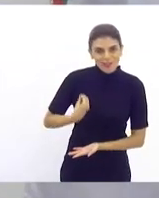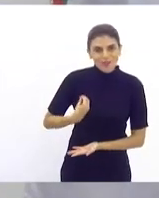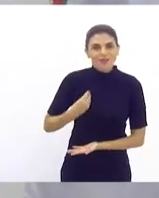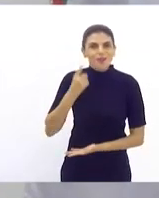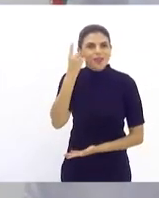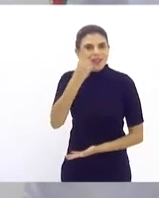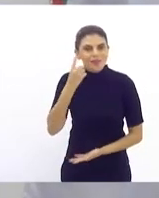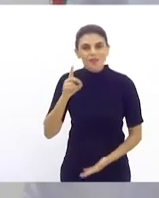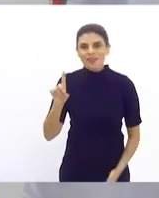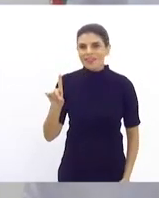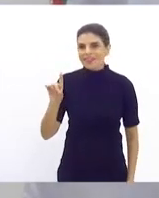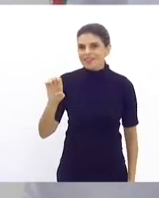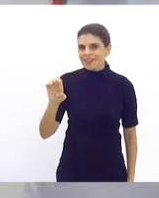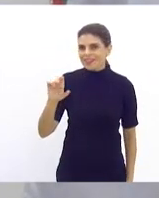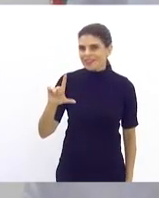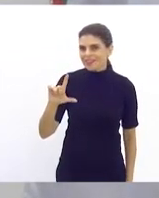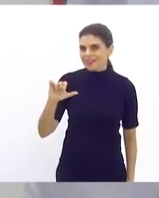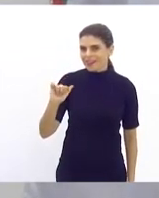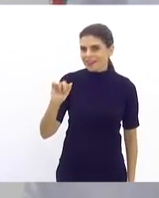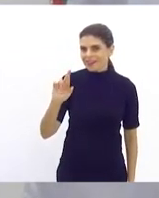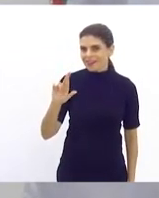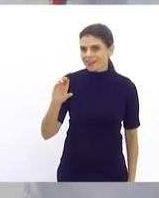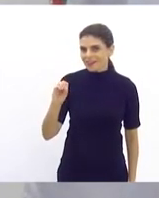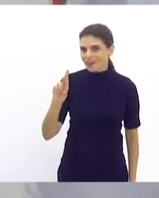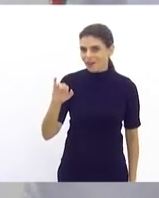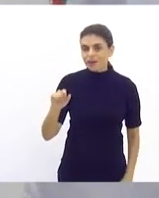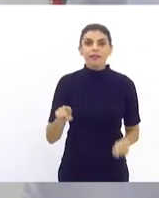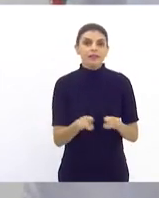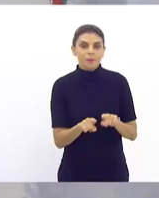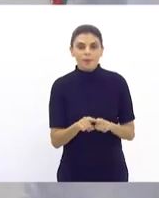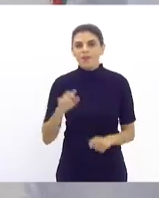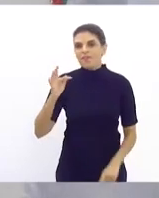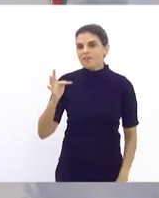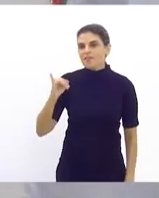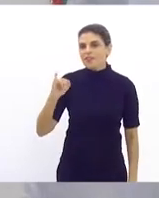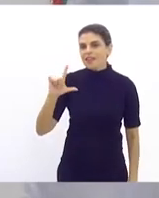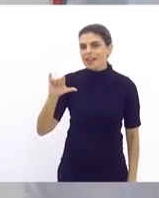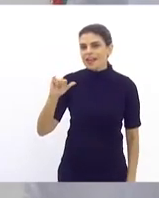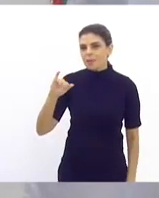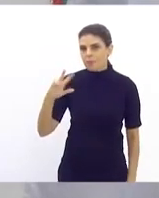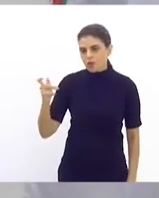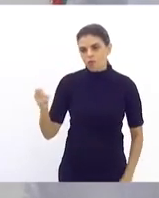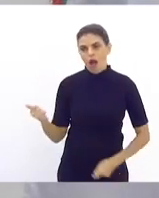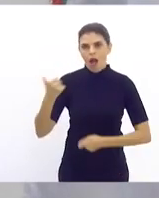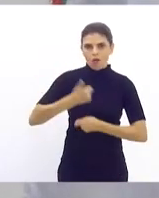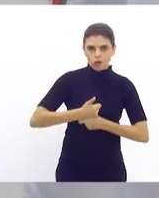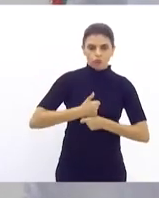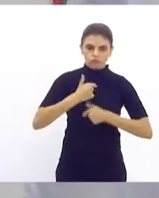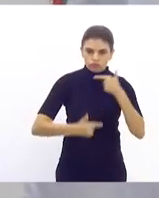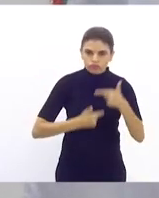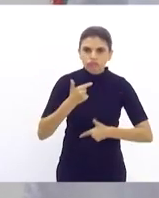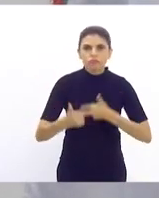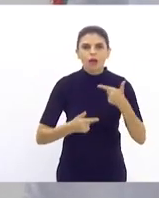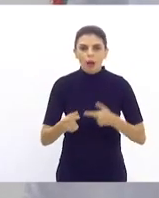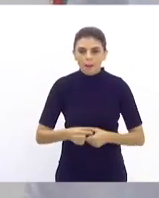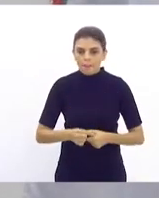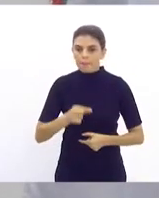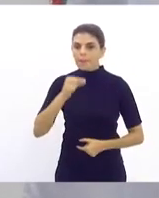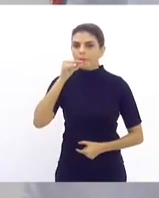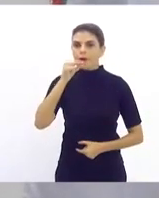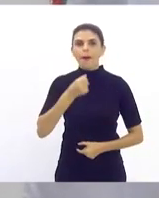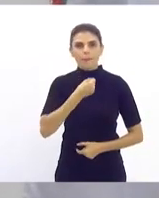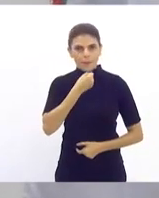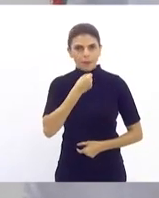deputado Delaroli, seja bem-vindo. Deputado Filipinho Raves, que assume a titularidade dos trabalhos. Vê se consegue botar um microfone